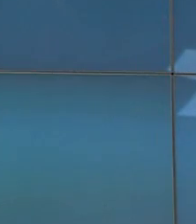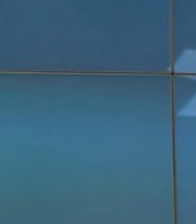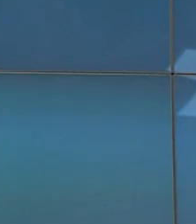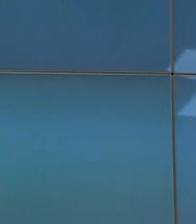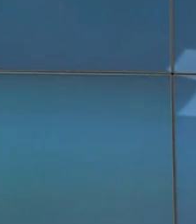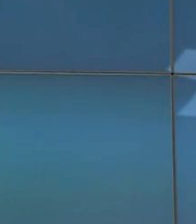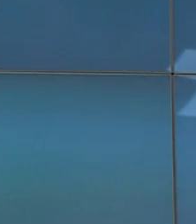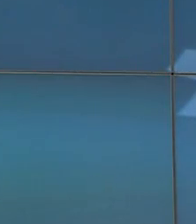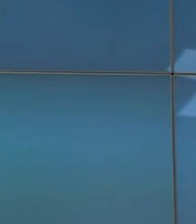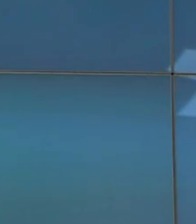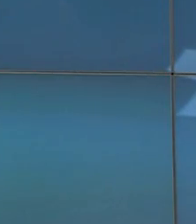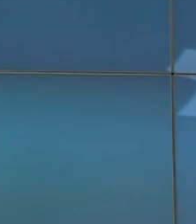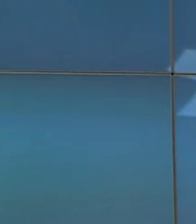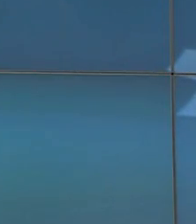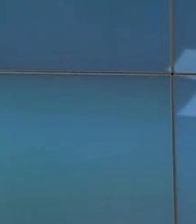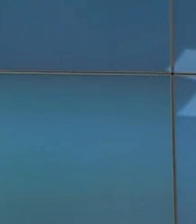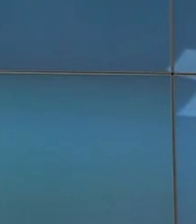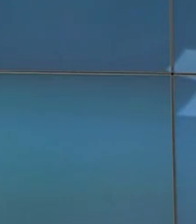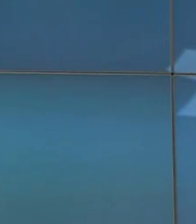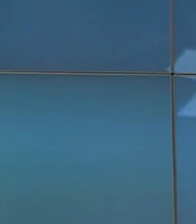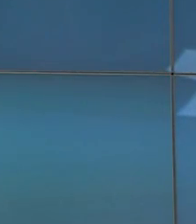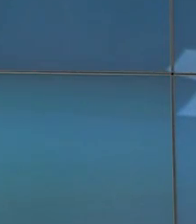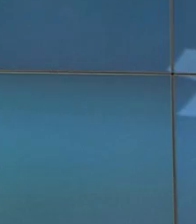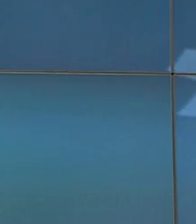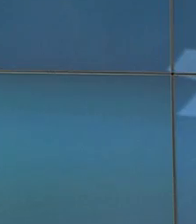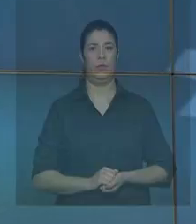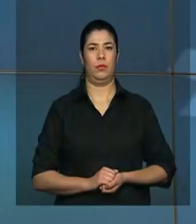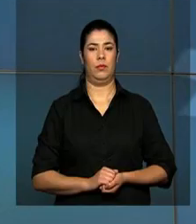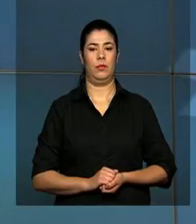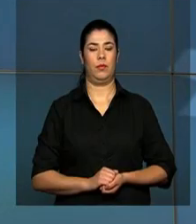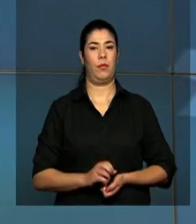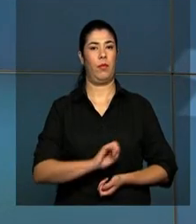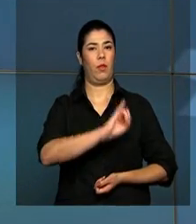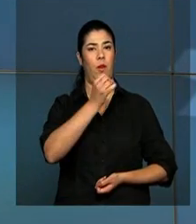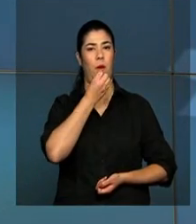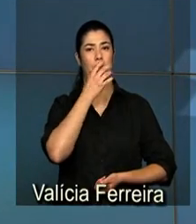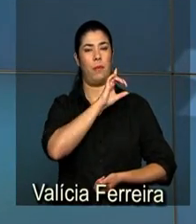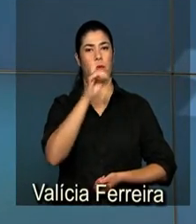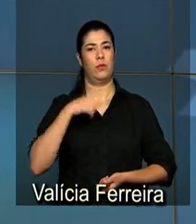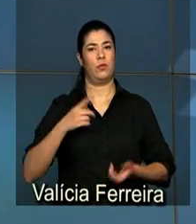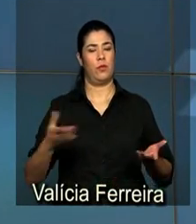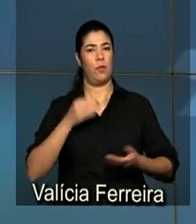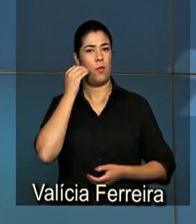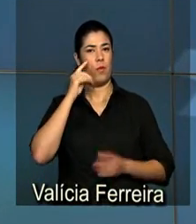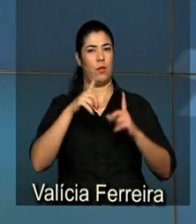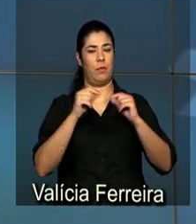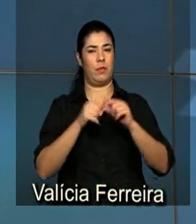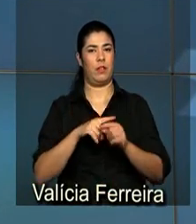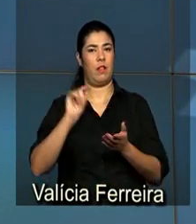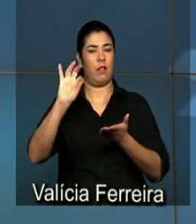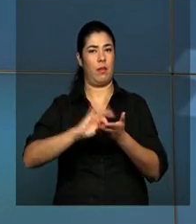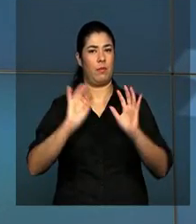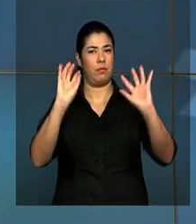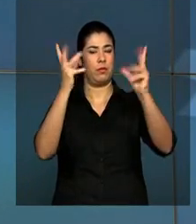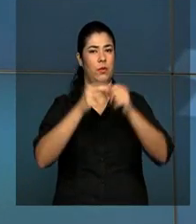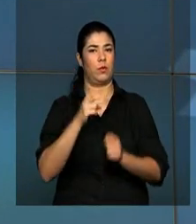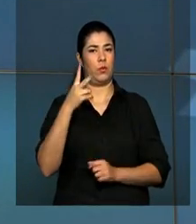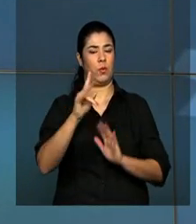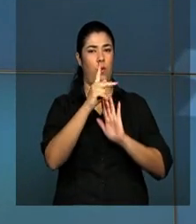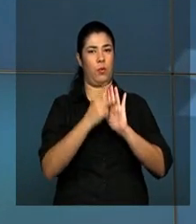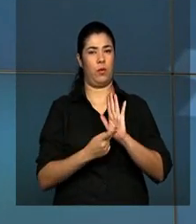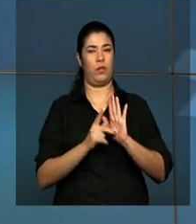Olá, bom dia. Interrompemos a nossa programação para transmitir ao vivo de Brasília a cerimônia de assinatura de duas